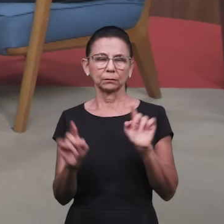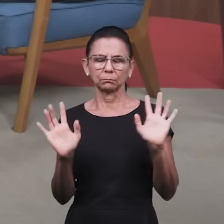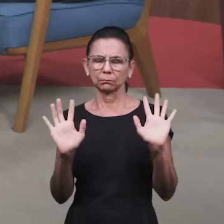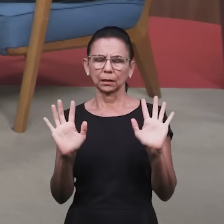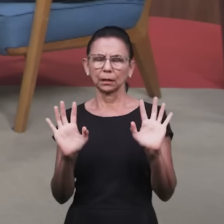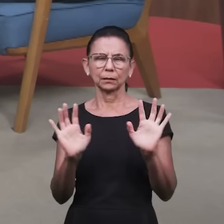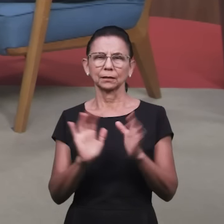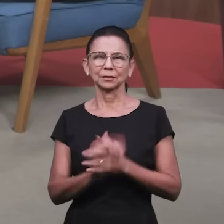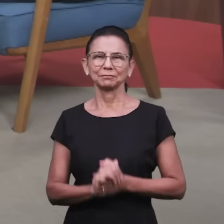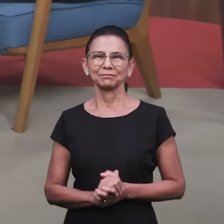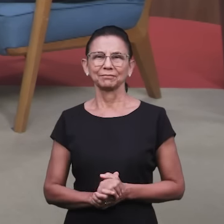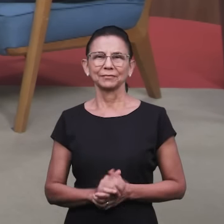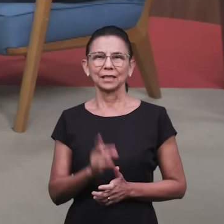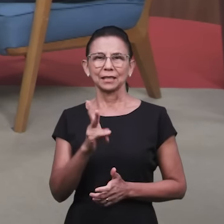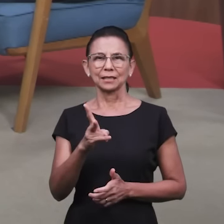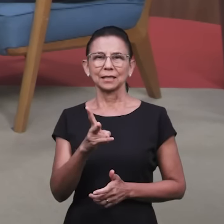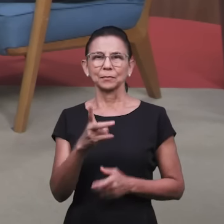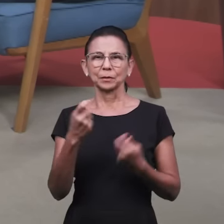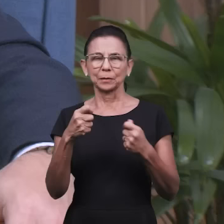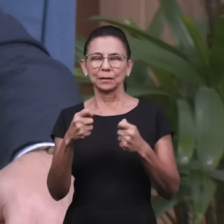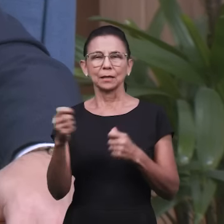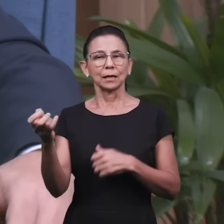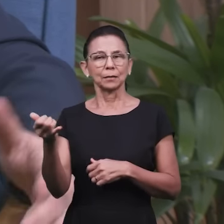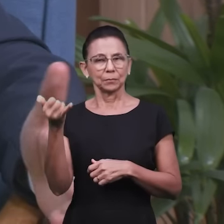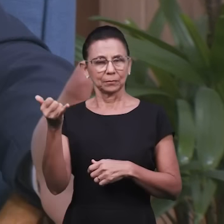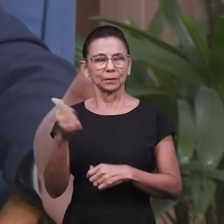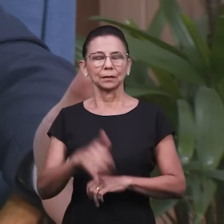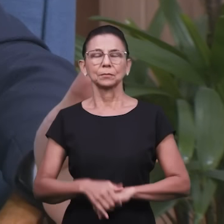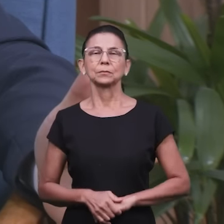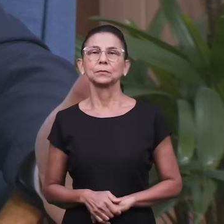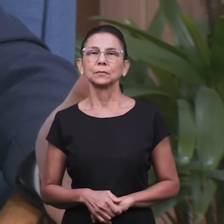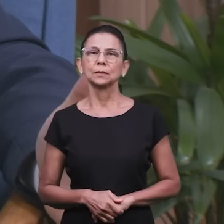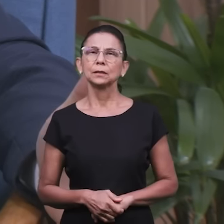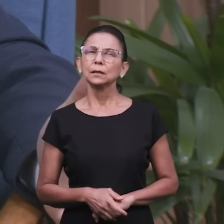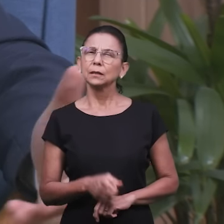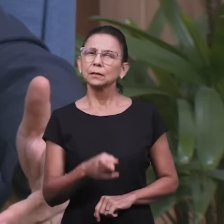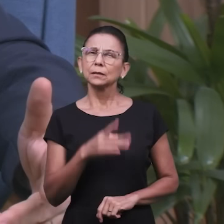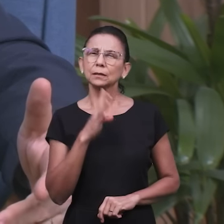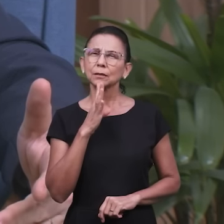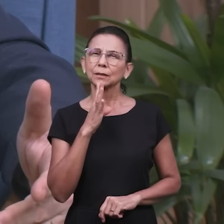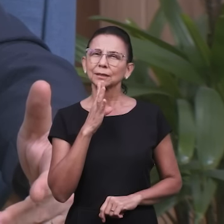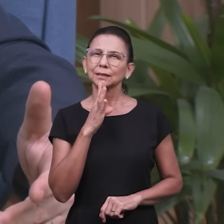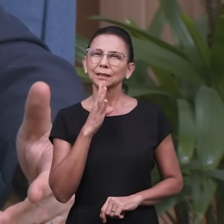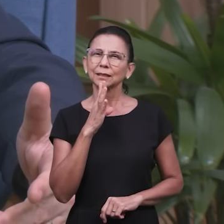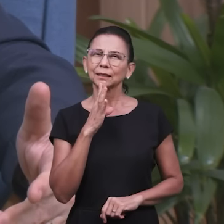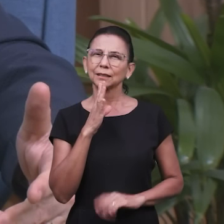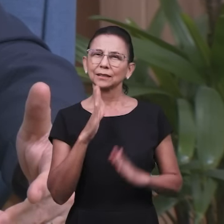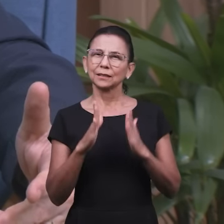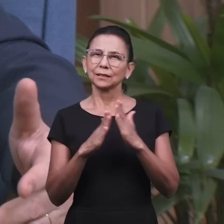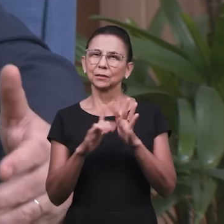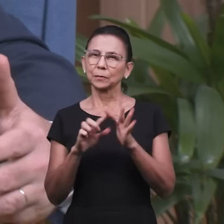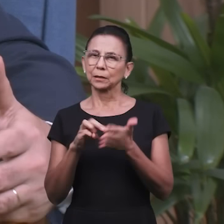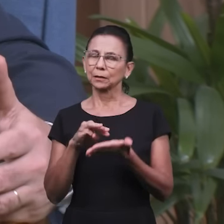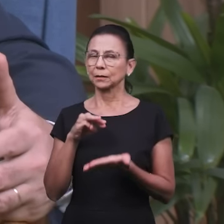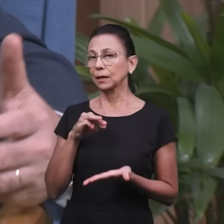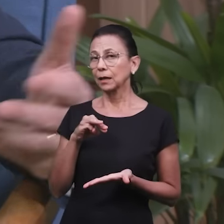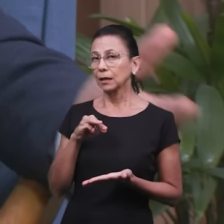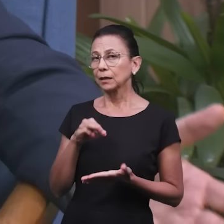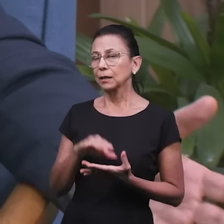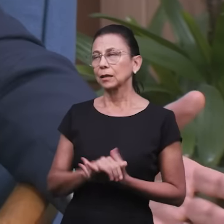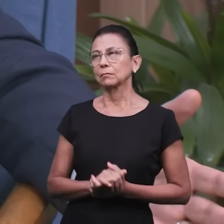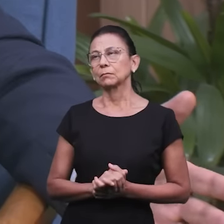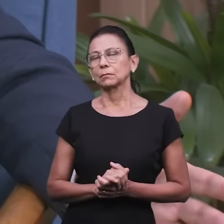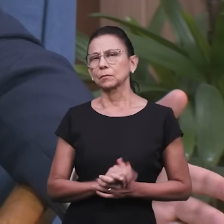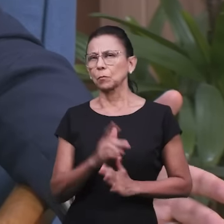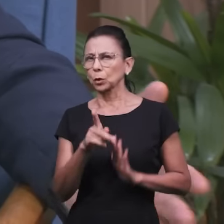mesmo. Ligue sempre que você desejar. Quer conhecer melhor a Igreja Cristã Maranata? Você quer saber acerca